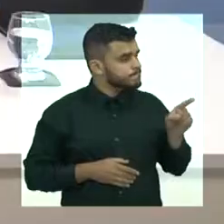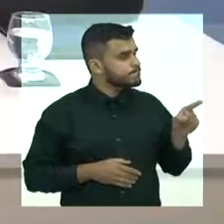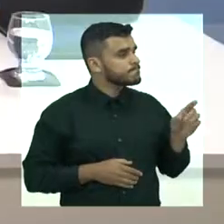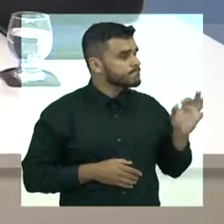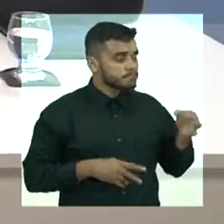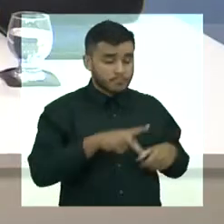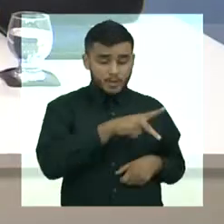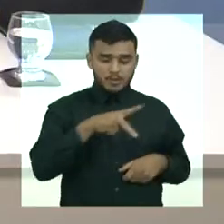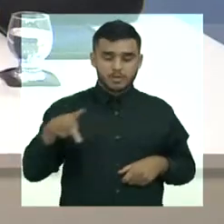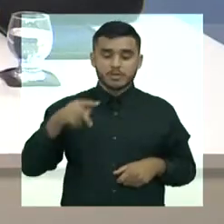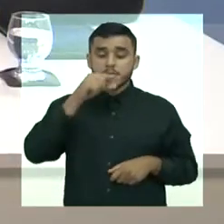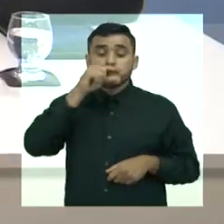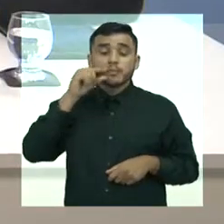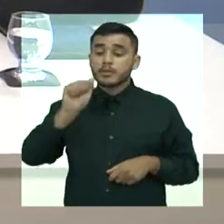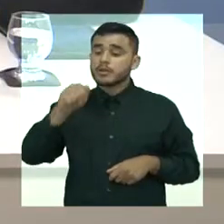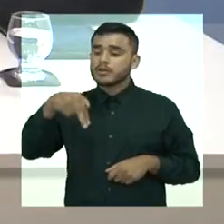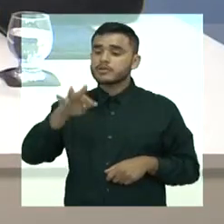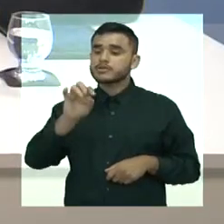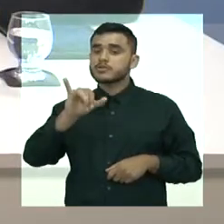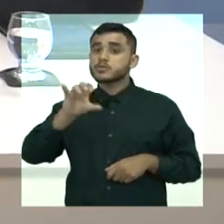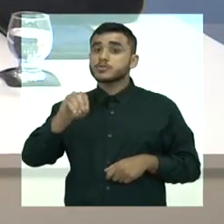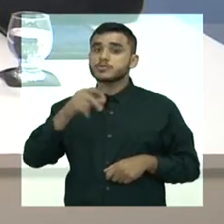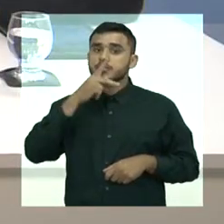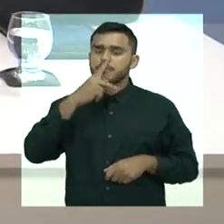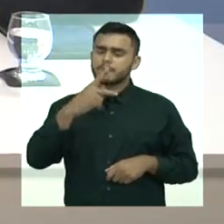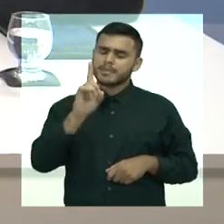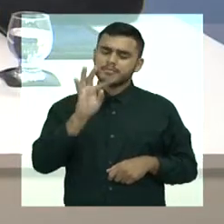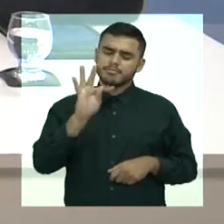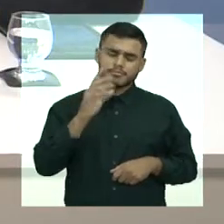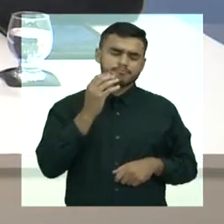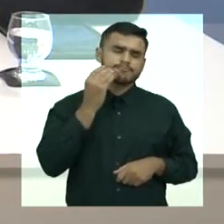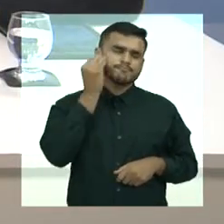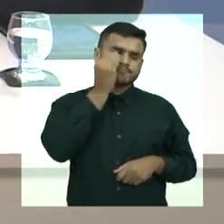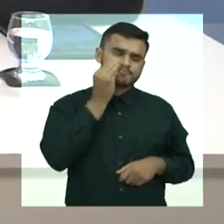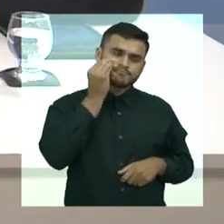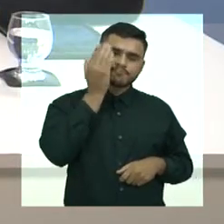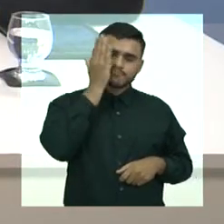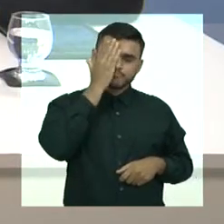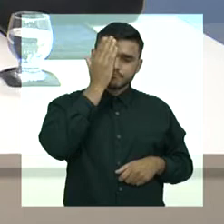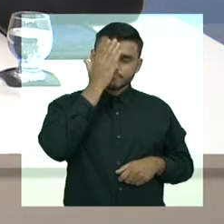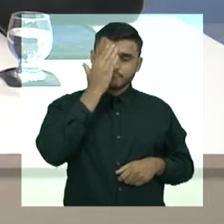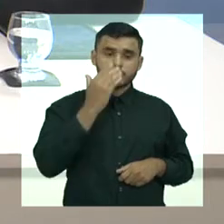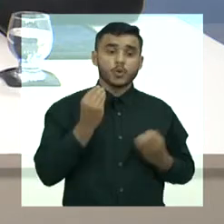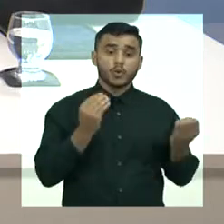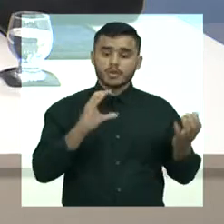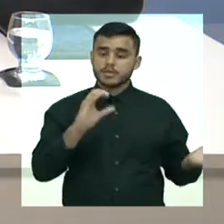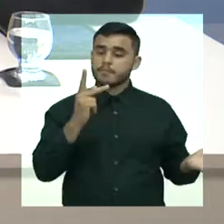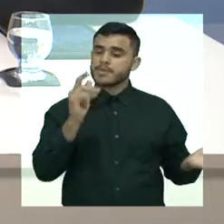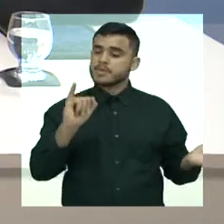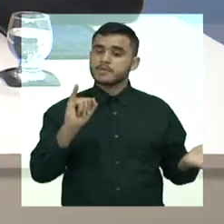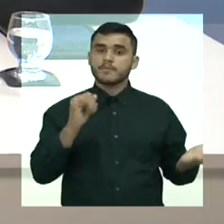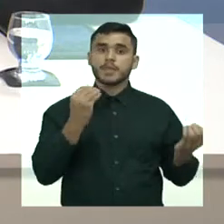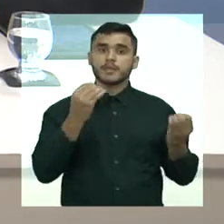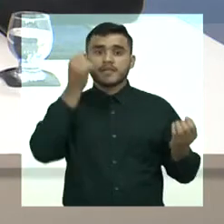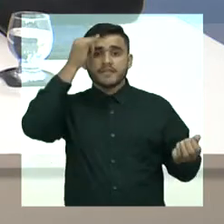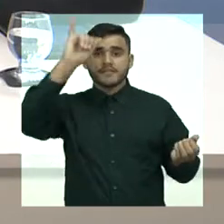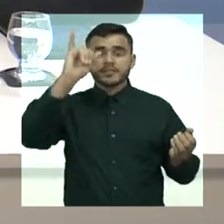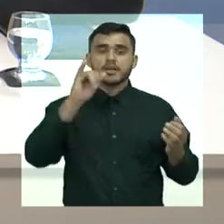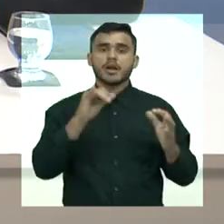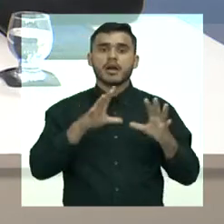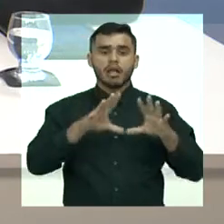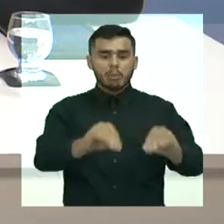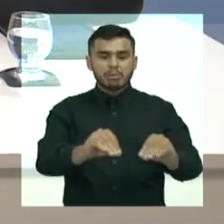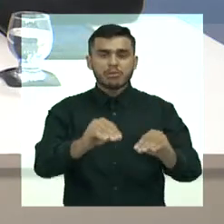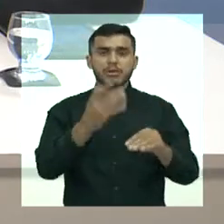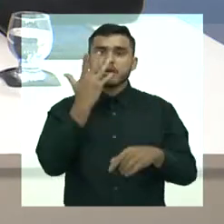Municipal de Fortaleza, vereador Antônio Henrique, do PDT, que teve uma experiência exitosa na CPI de combate à exploração sexual de crianças e